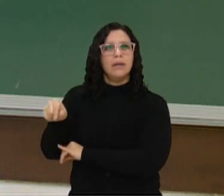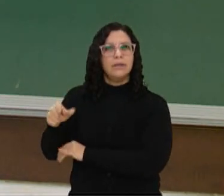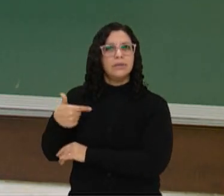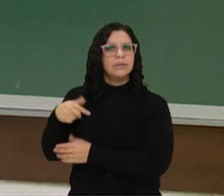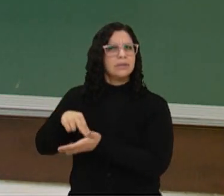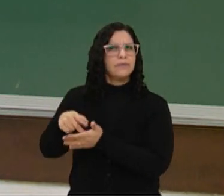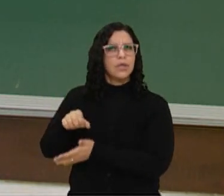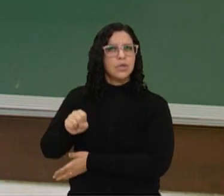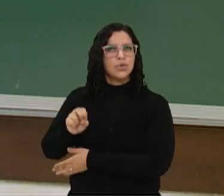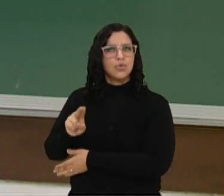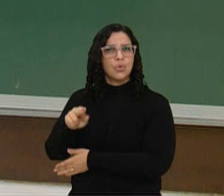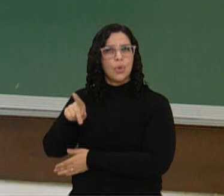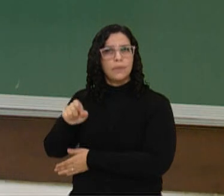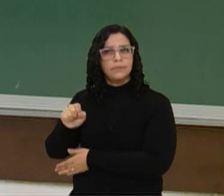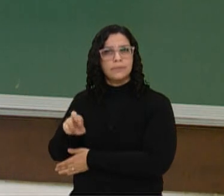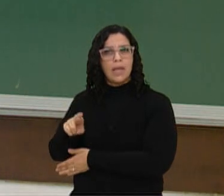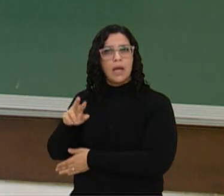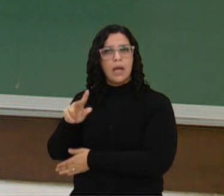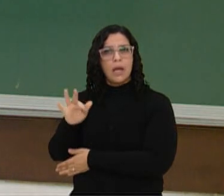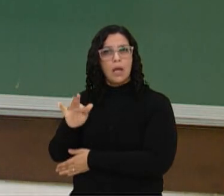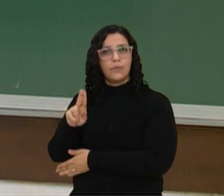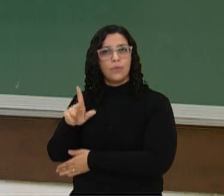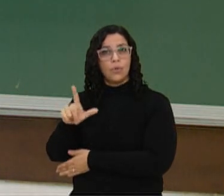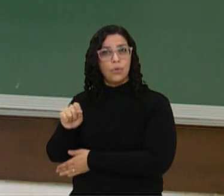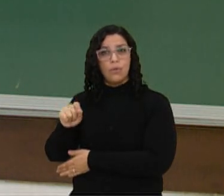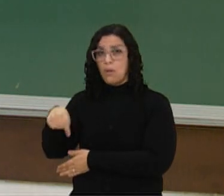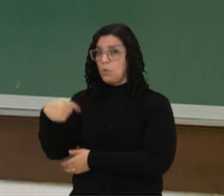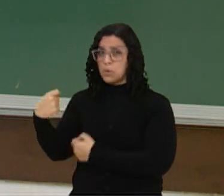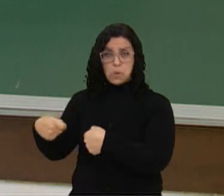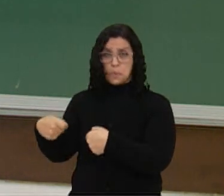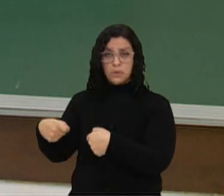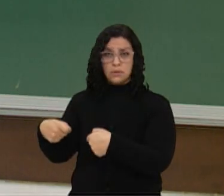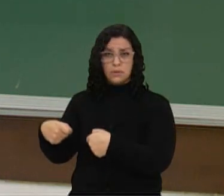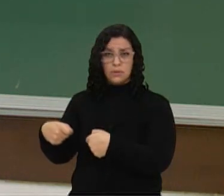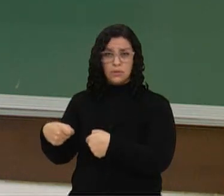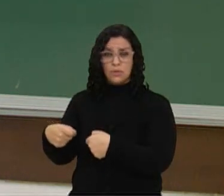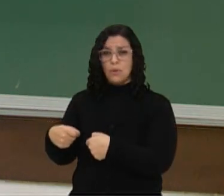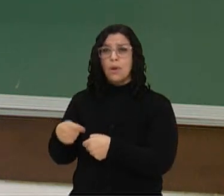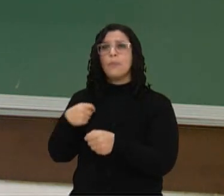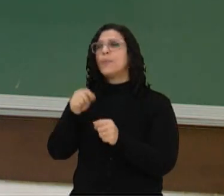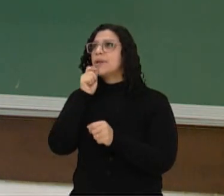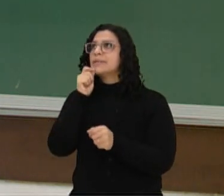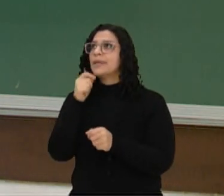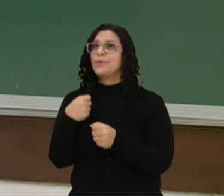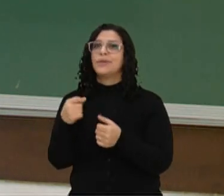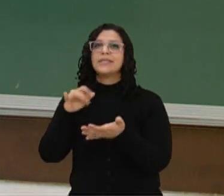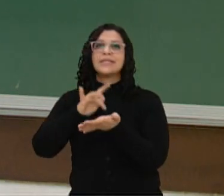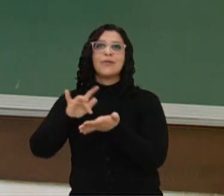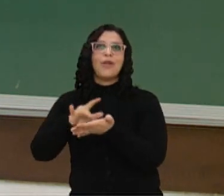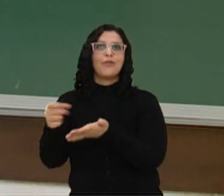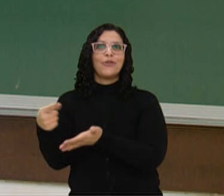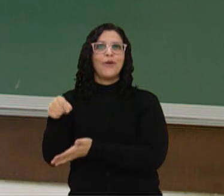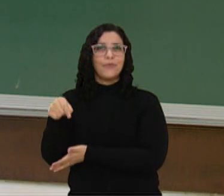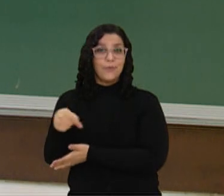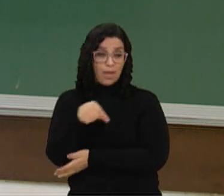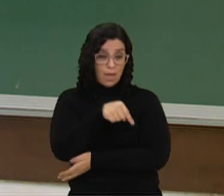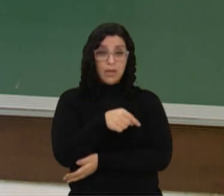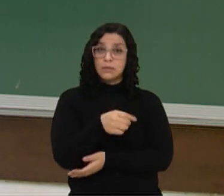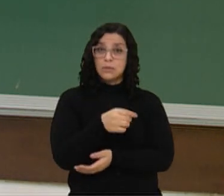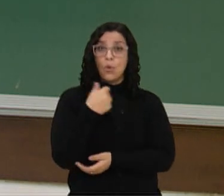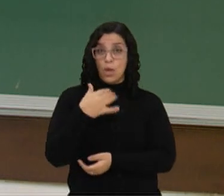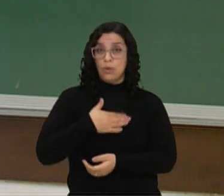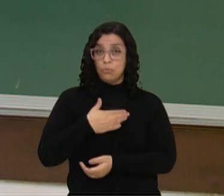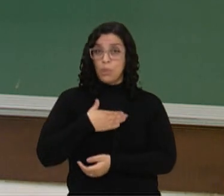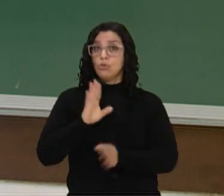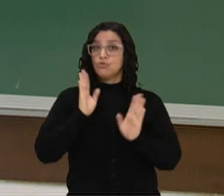supérfluo é aquilo que não é prioritário na nossa existência. Eu quero trocar de celular, mas o meu ainda está